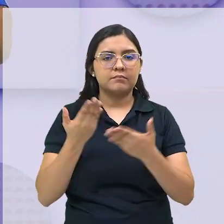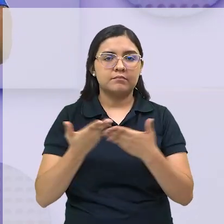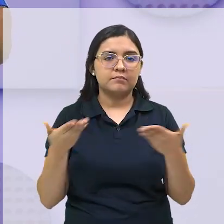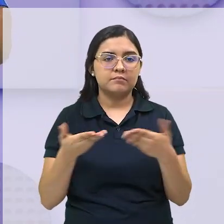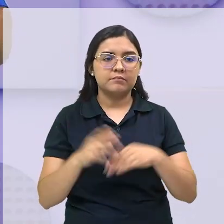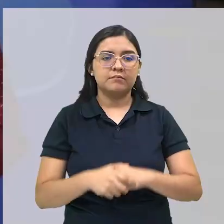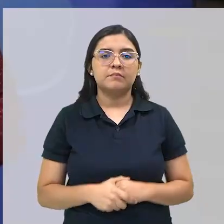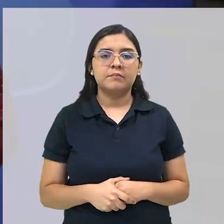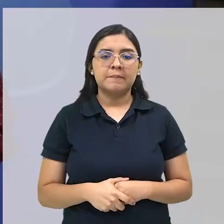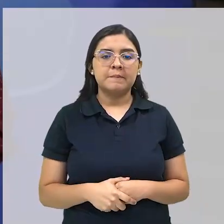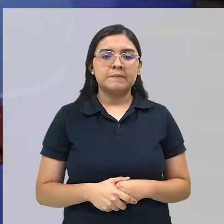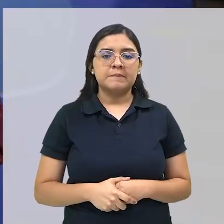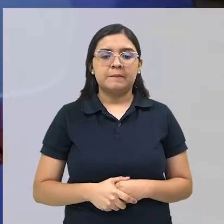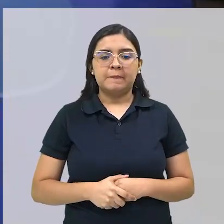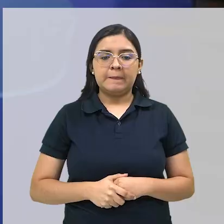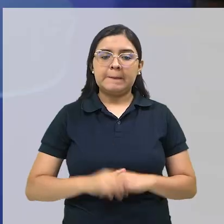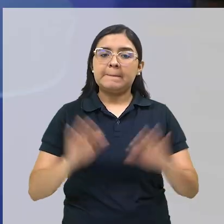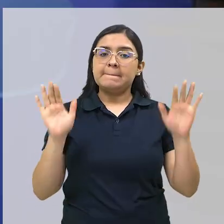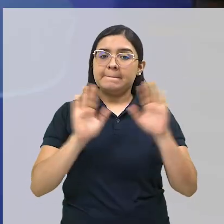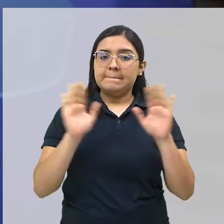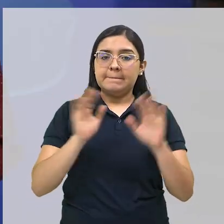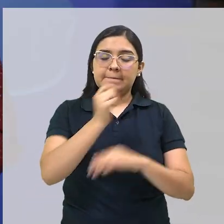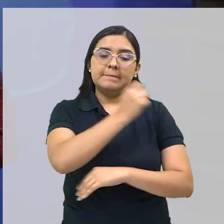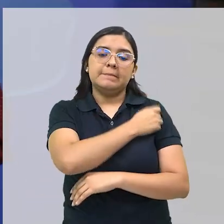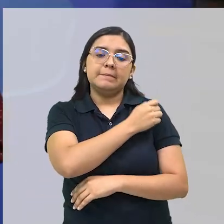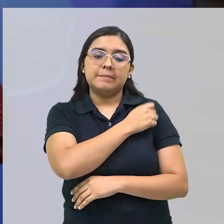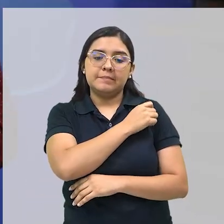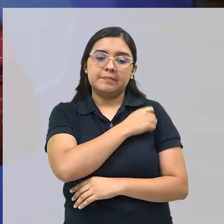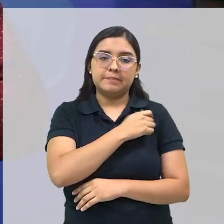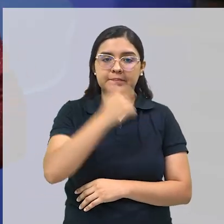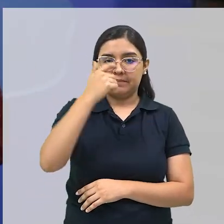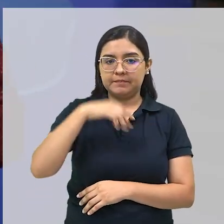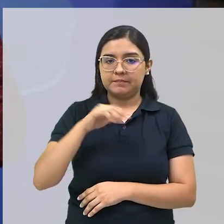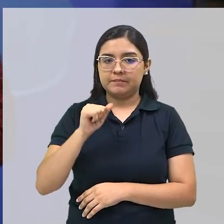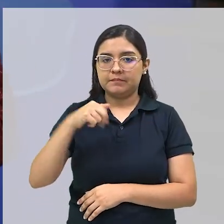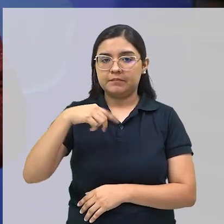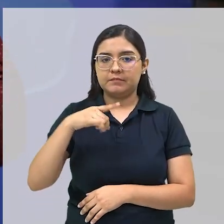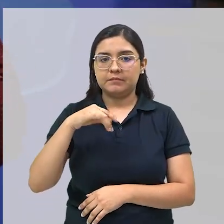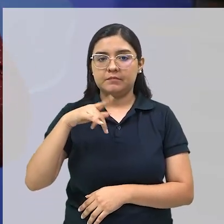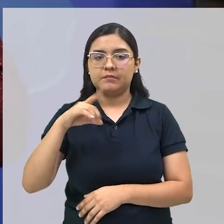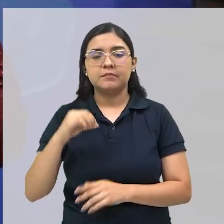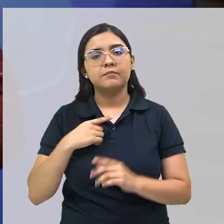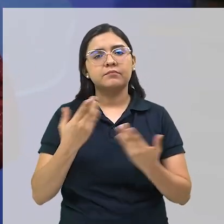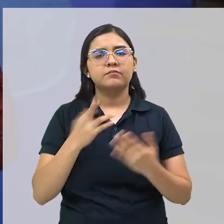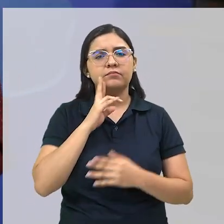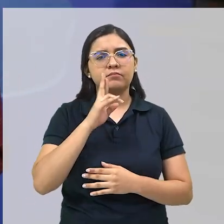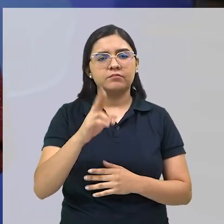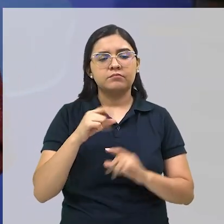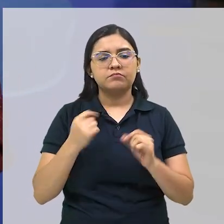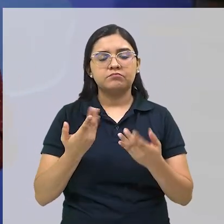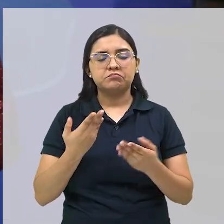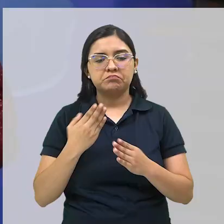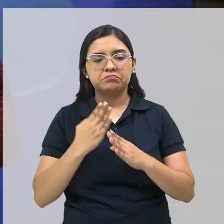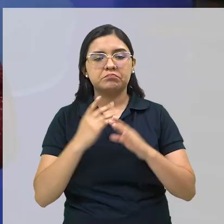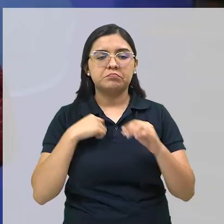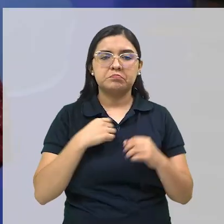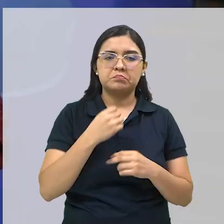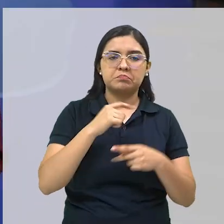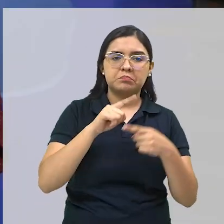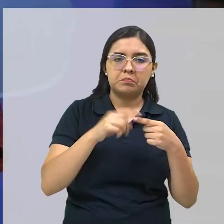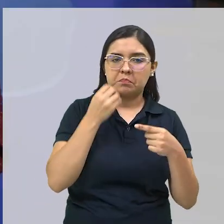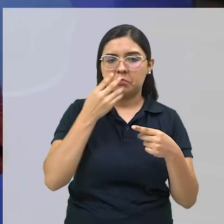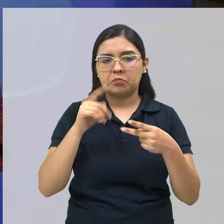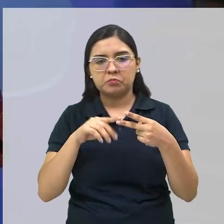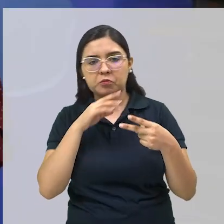hoje. Olá, turma, tudo bem? Meu nome é Cândido, vim aqui responder o que eu identifico como benefícios e malefícios